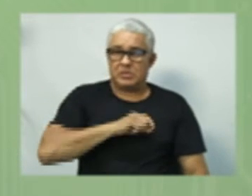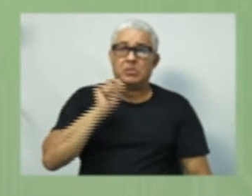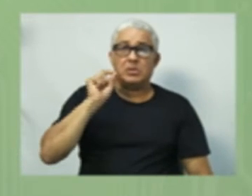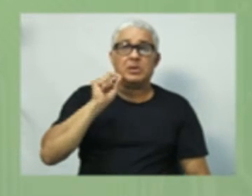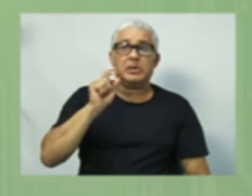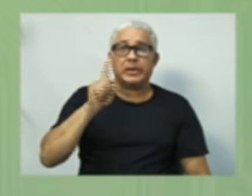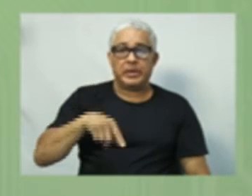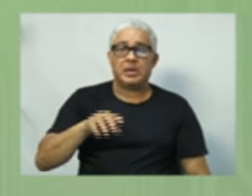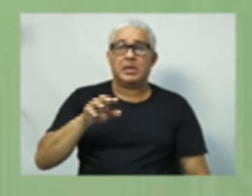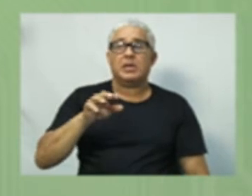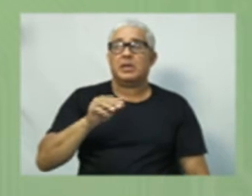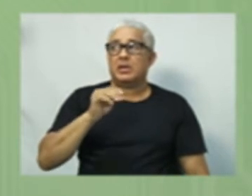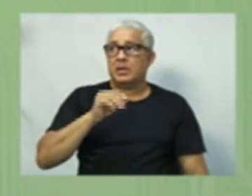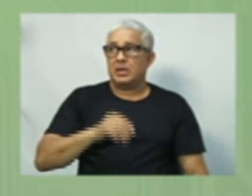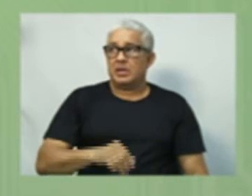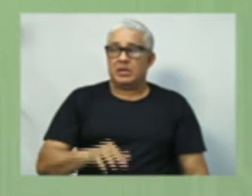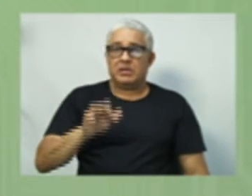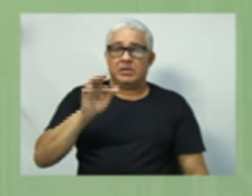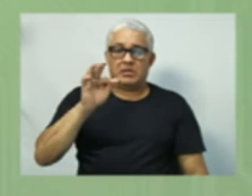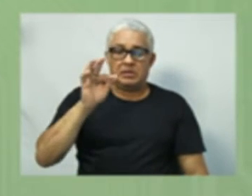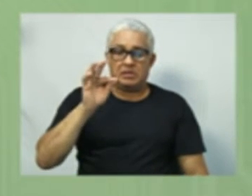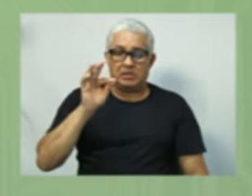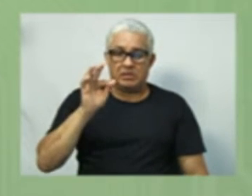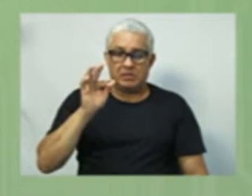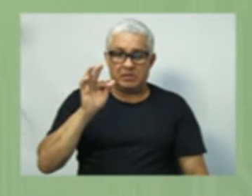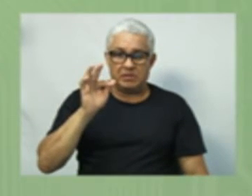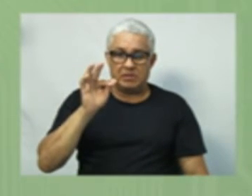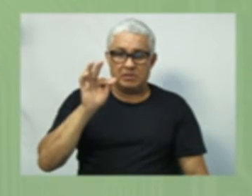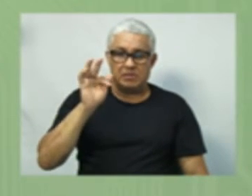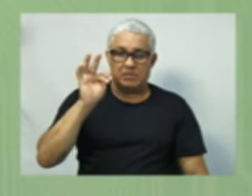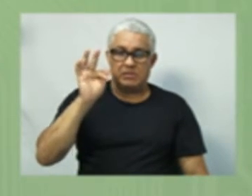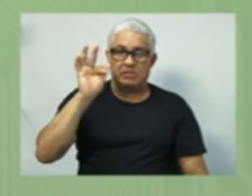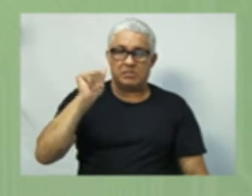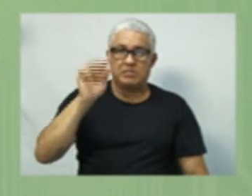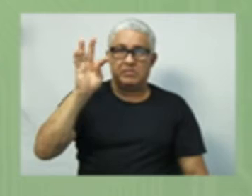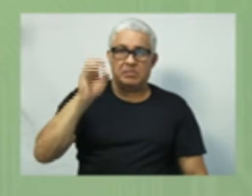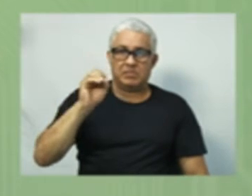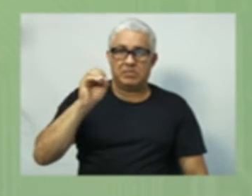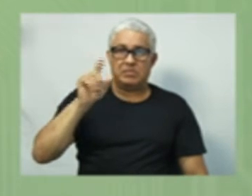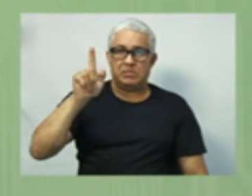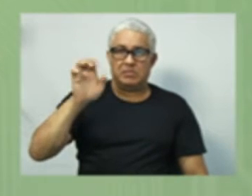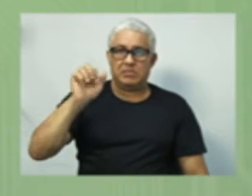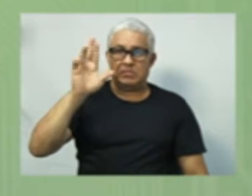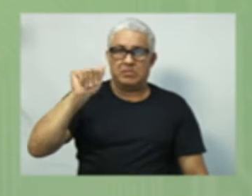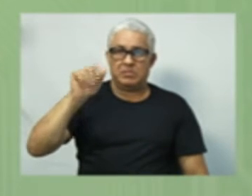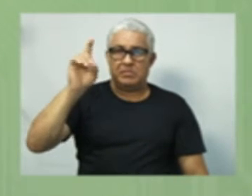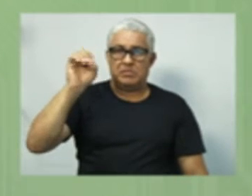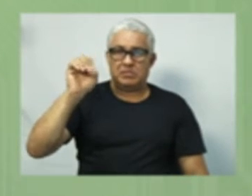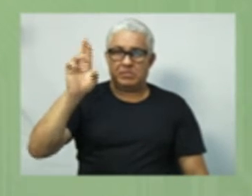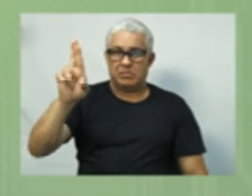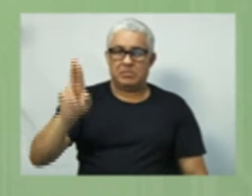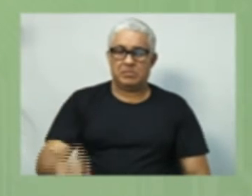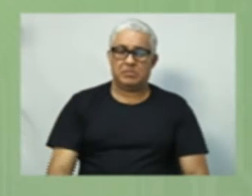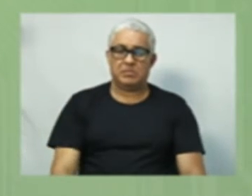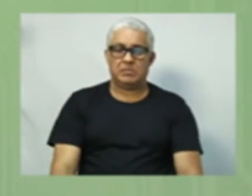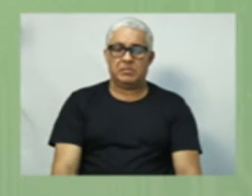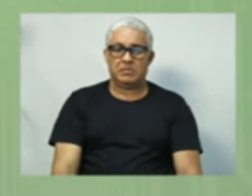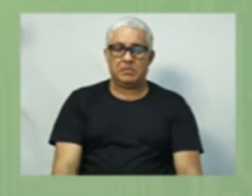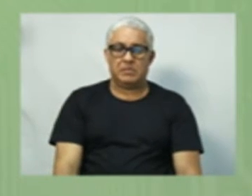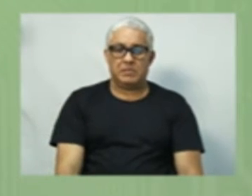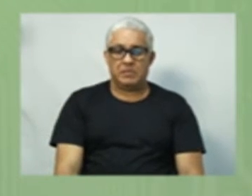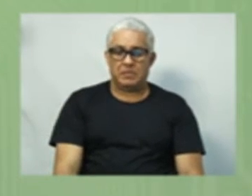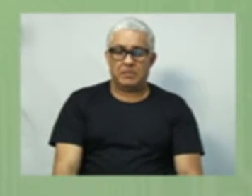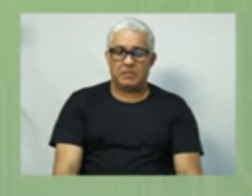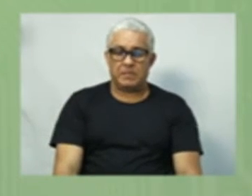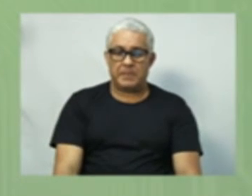Não ouvi? Isso aí. Foi o fato gerador. Né? Gerou um fato, né, que vai